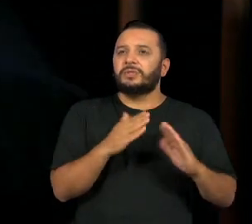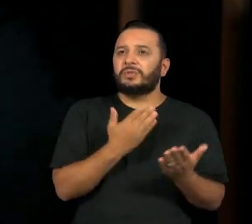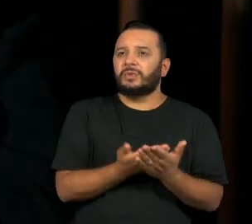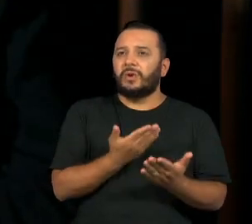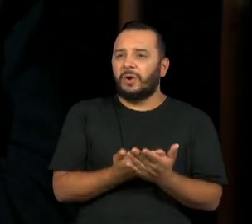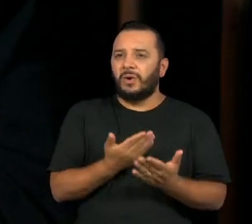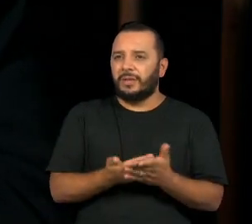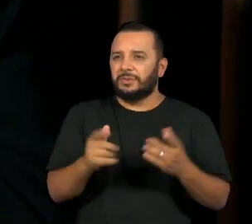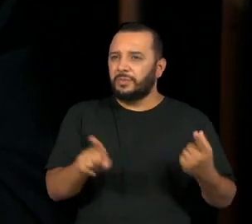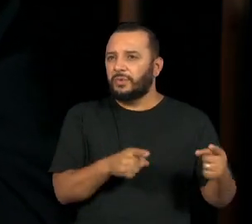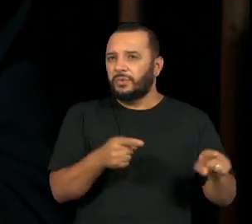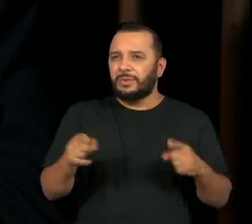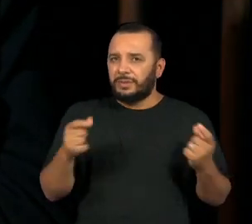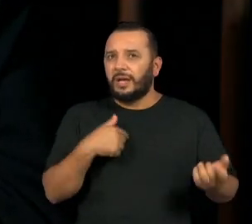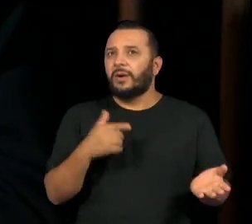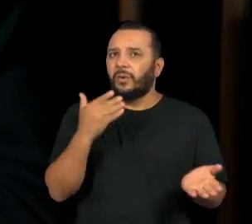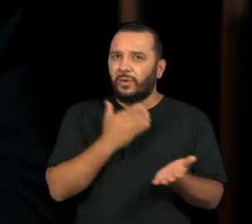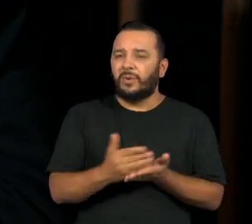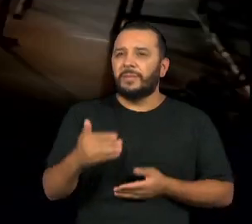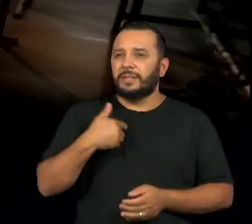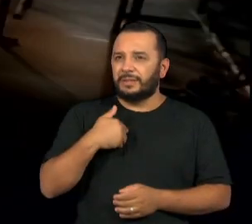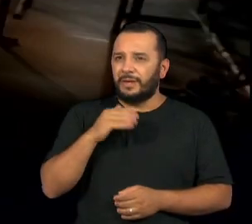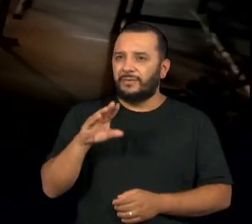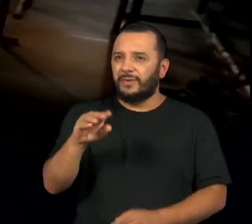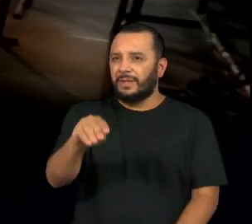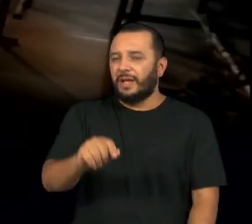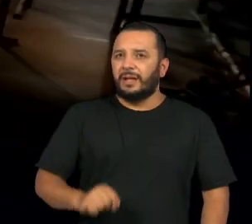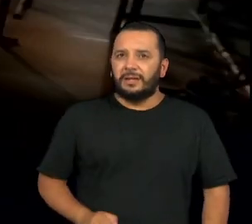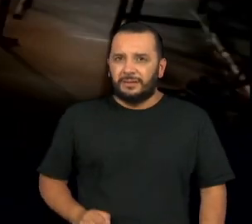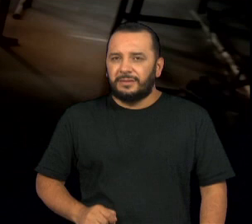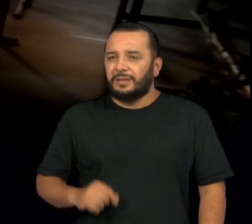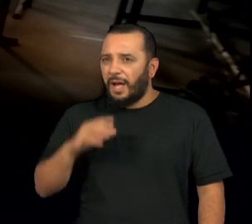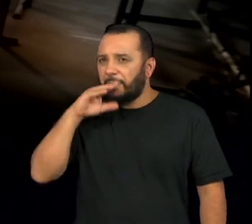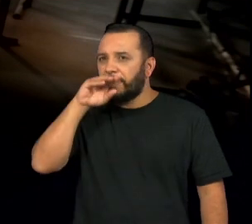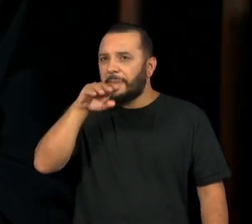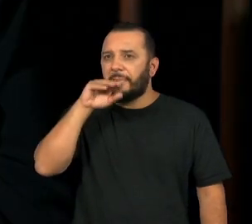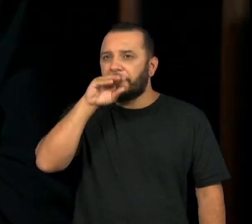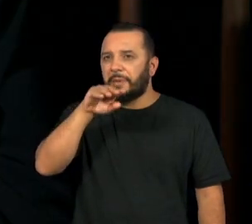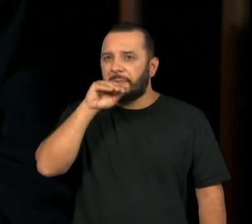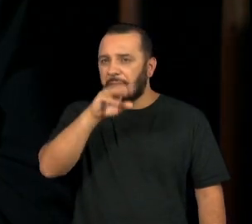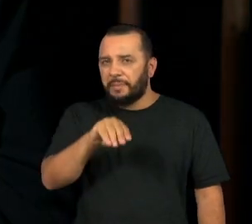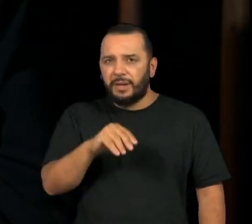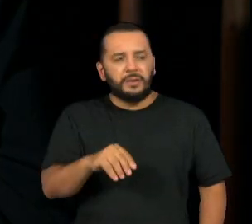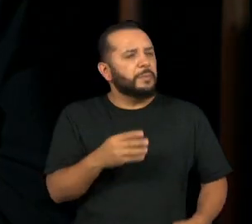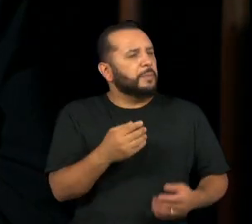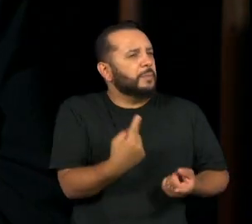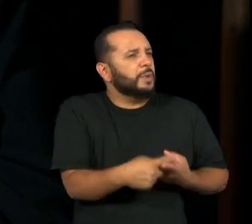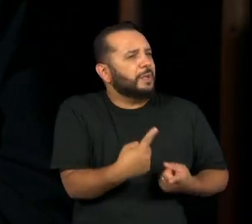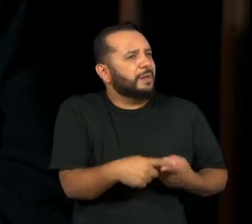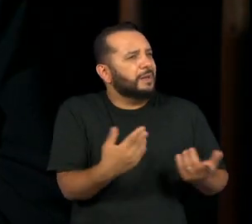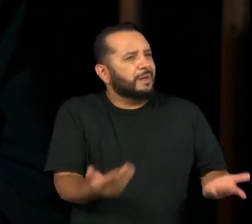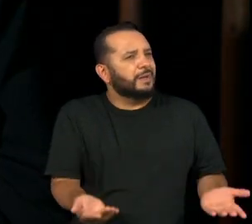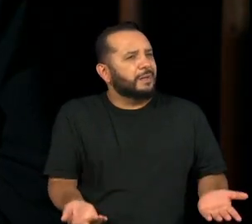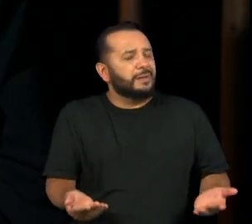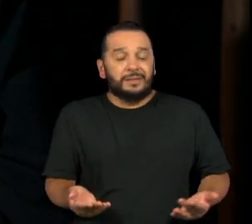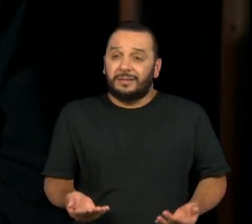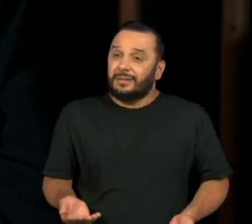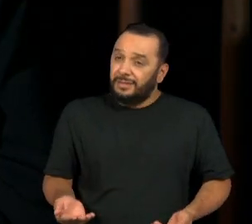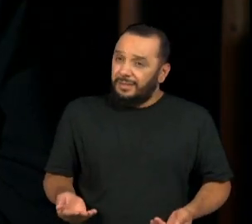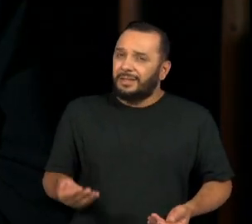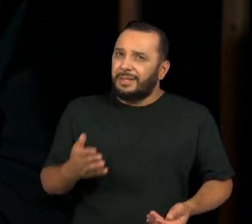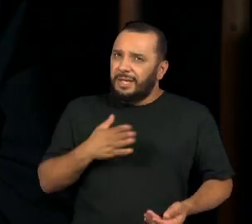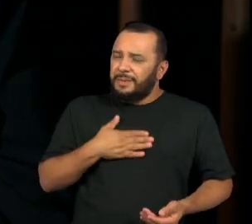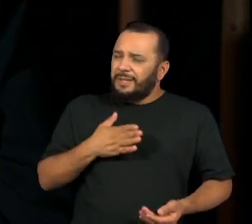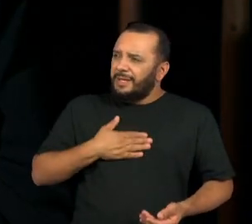aí eu saí, comecei a falar. De onde veio isso? No meu caso, é muito